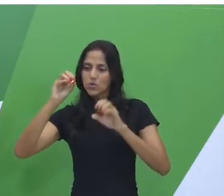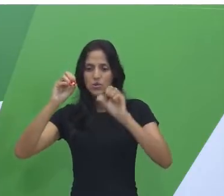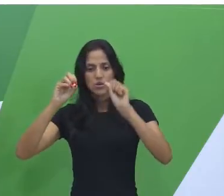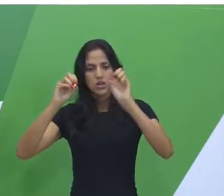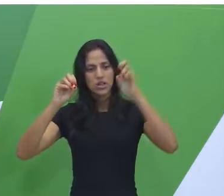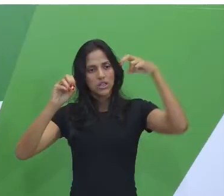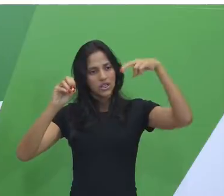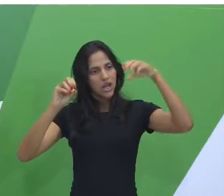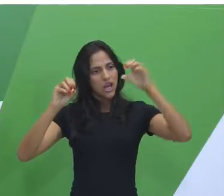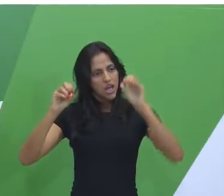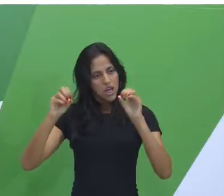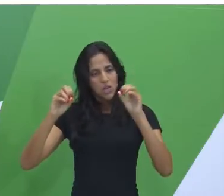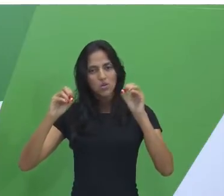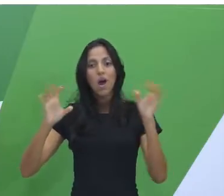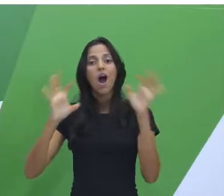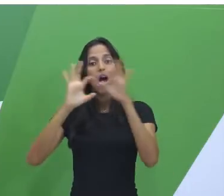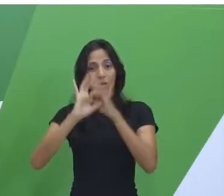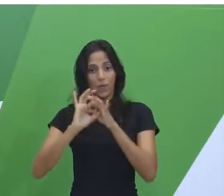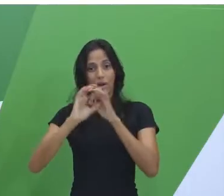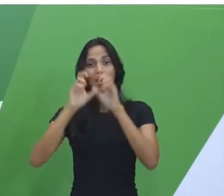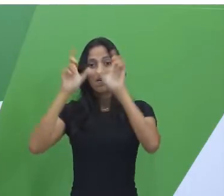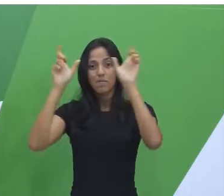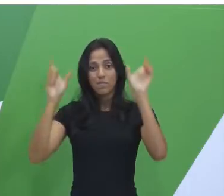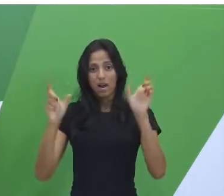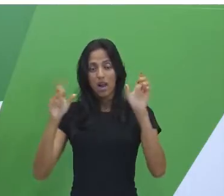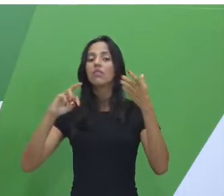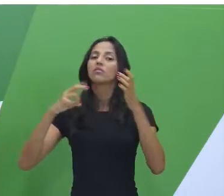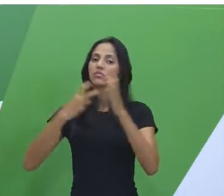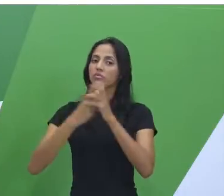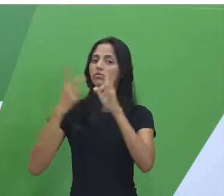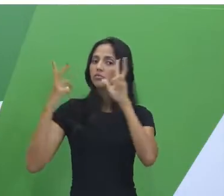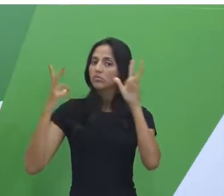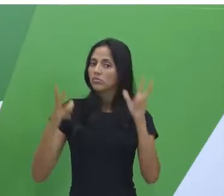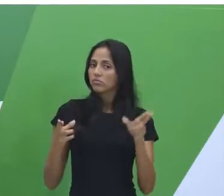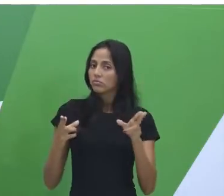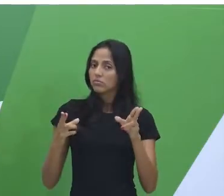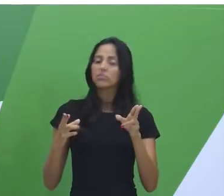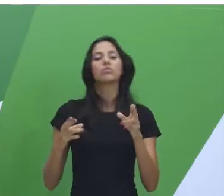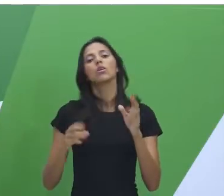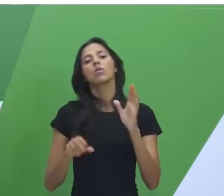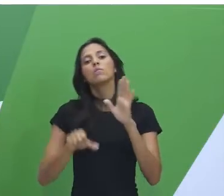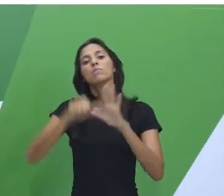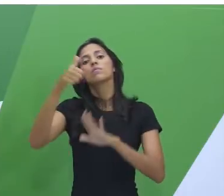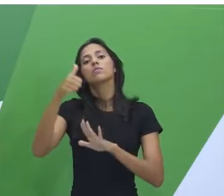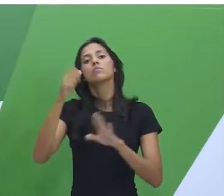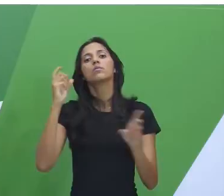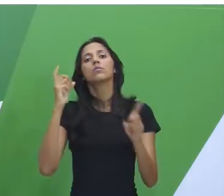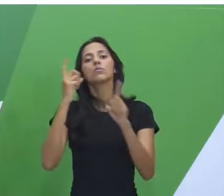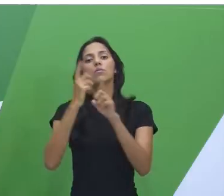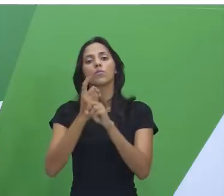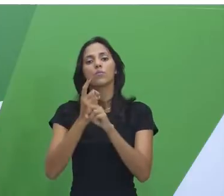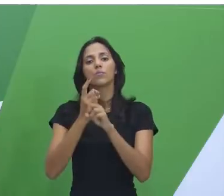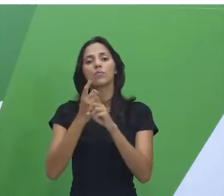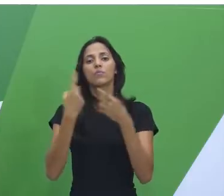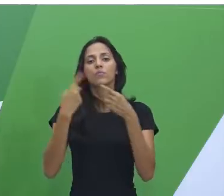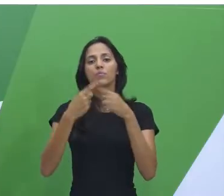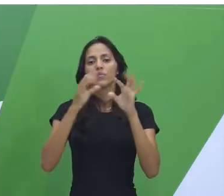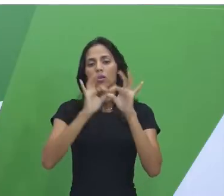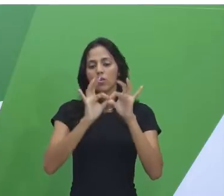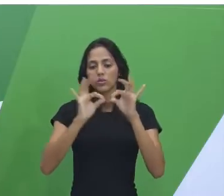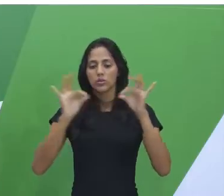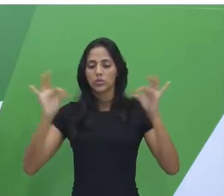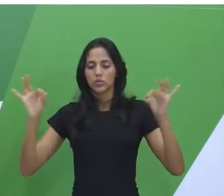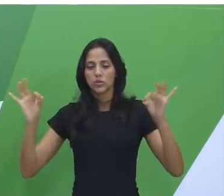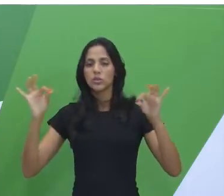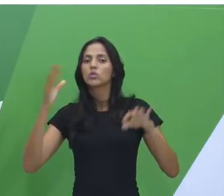sinuosidade, sino. Aí nós temos a evolução da nossa primeira razão entre linhas que o homem